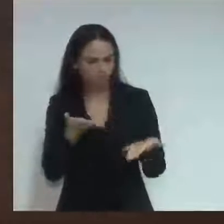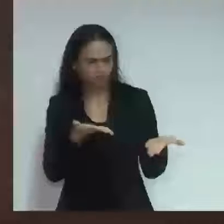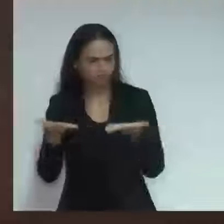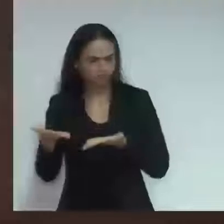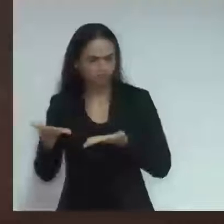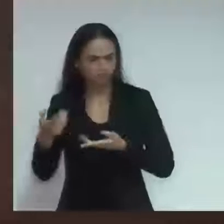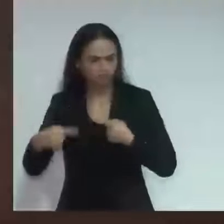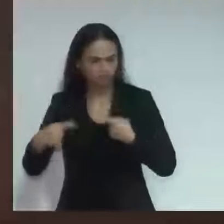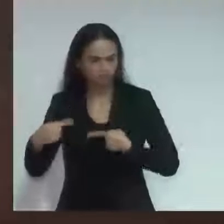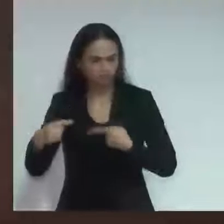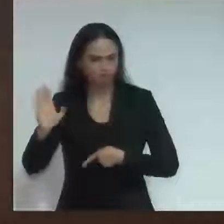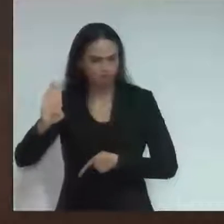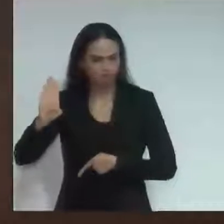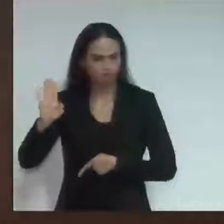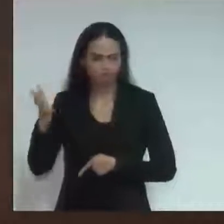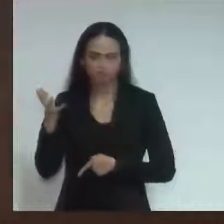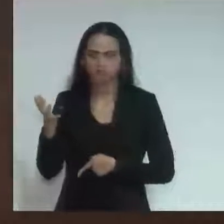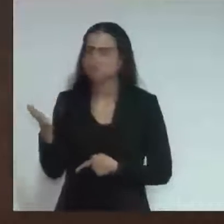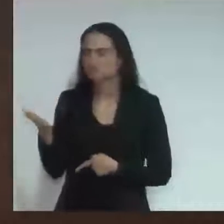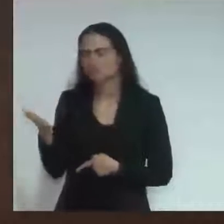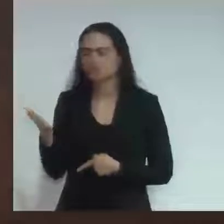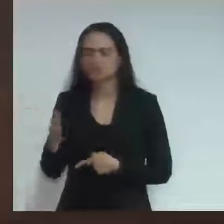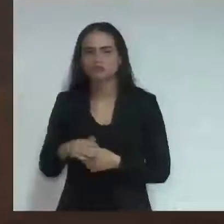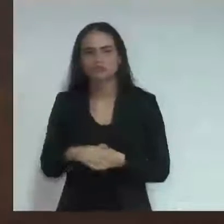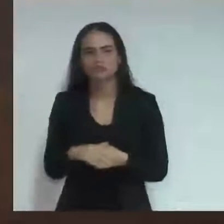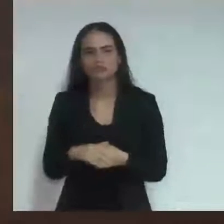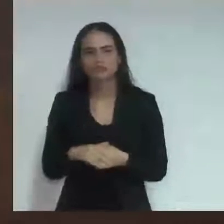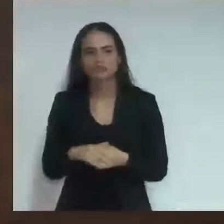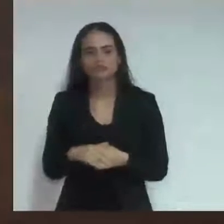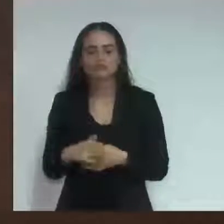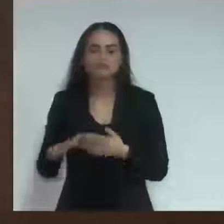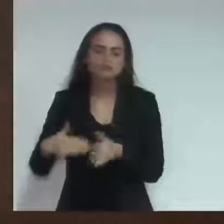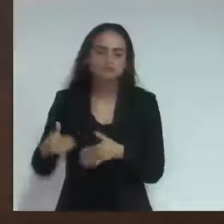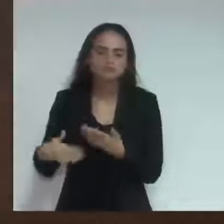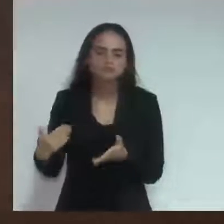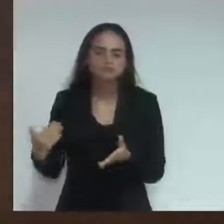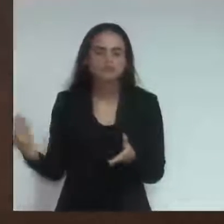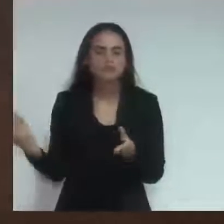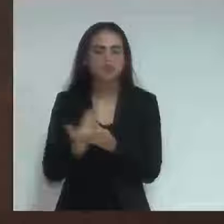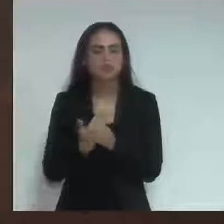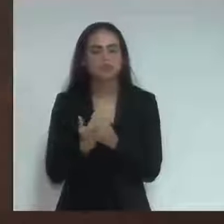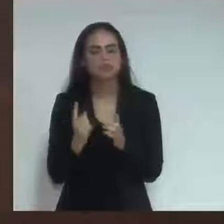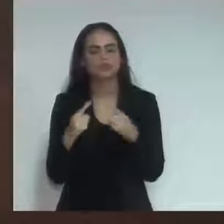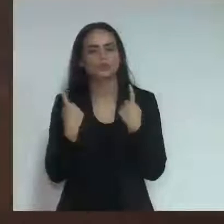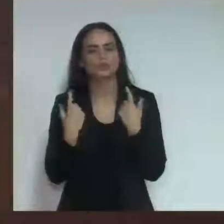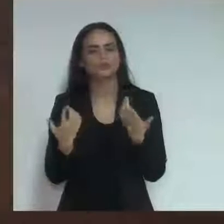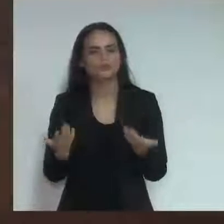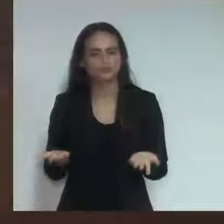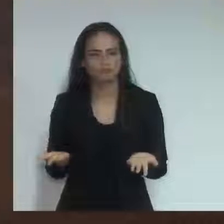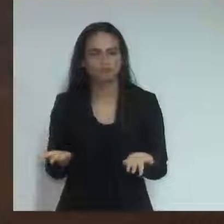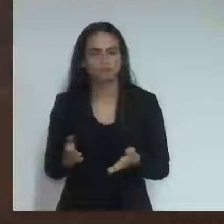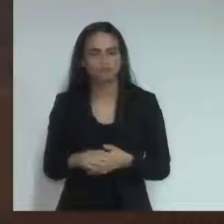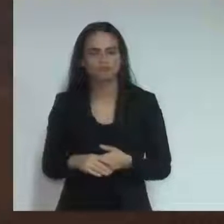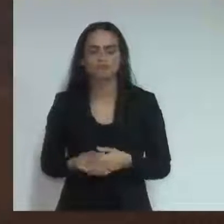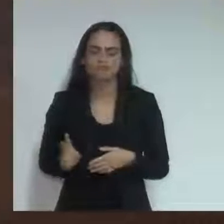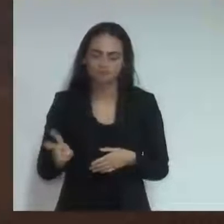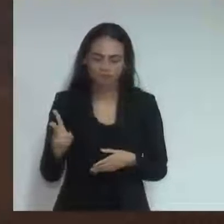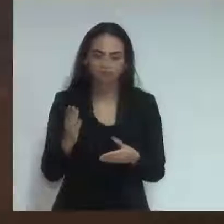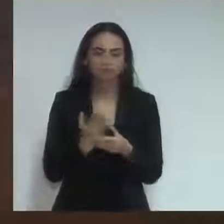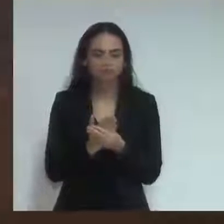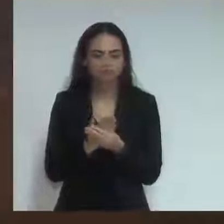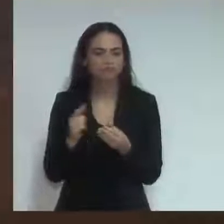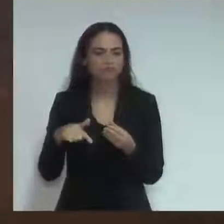fazia parte da base aliada do governo, entraram com processo contra a gente. E nós vamos responder. Nós estamos respondendo na